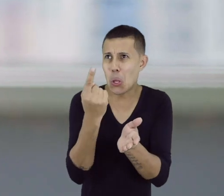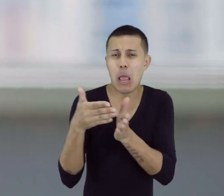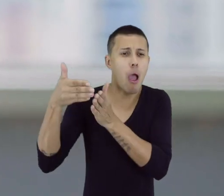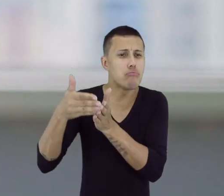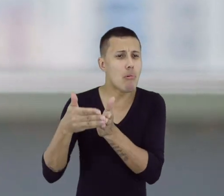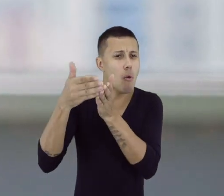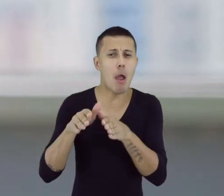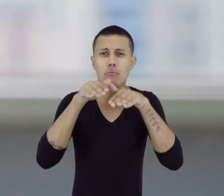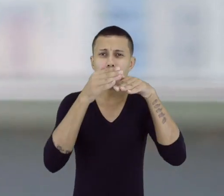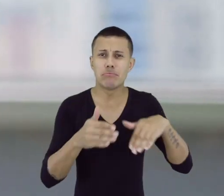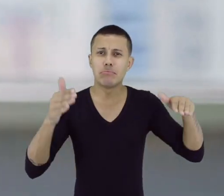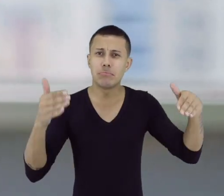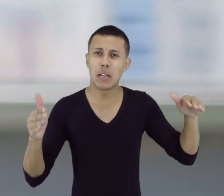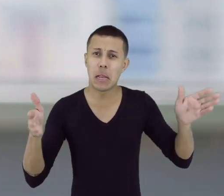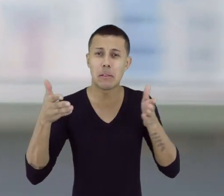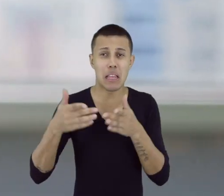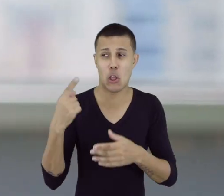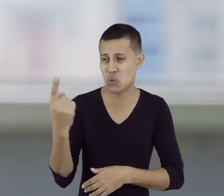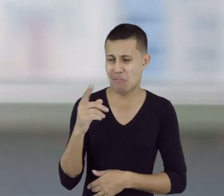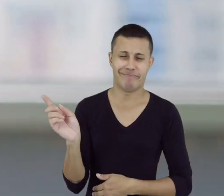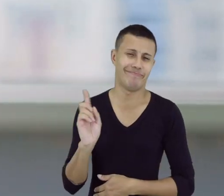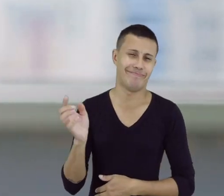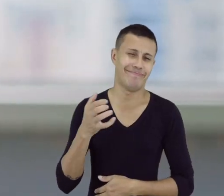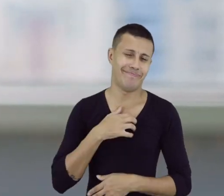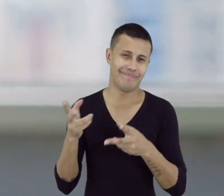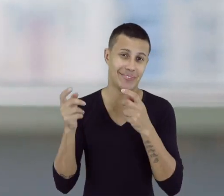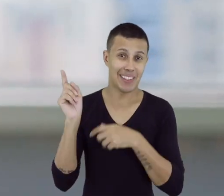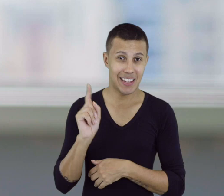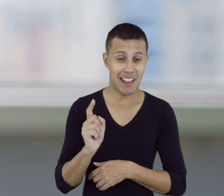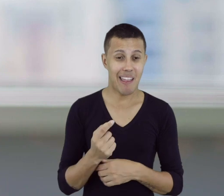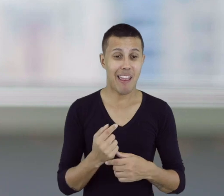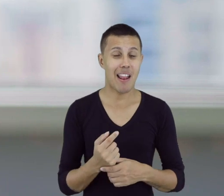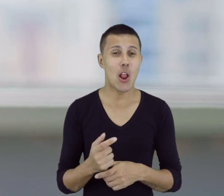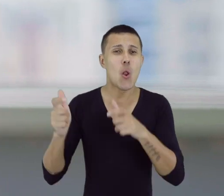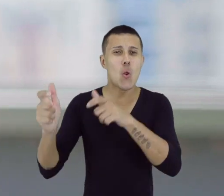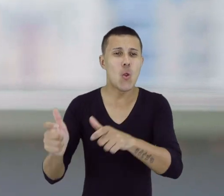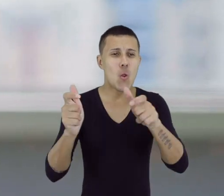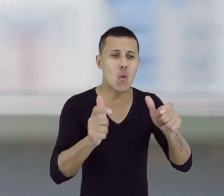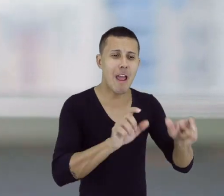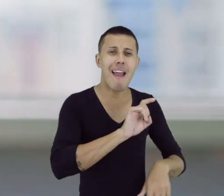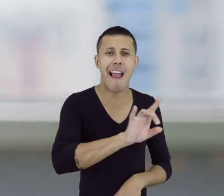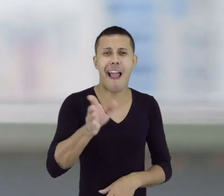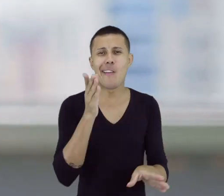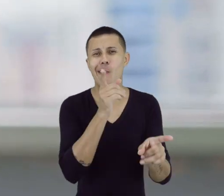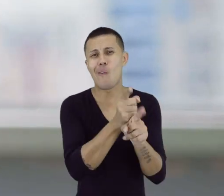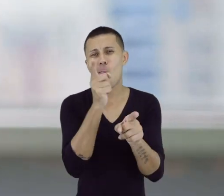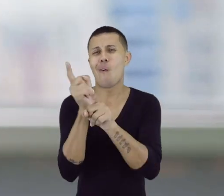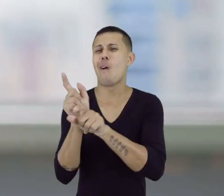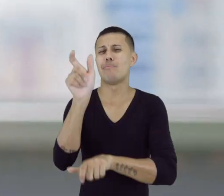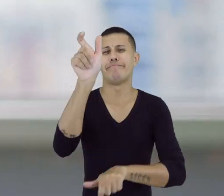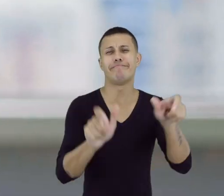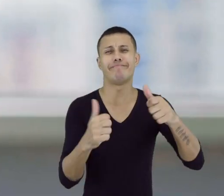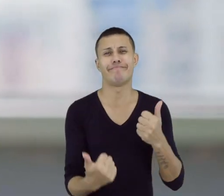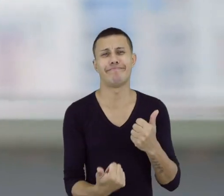nessa travessia, ou no barco, eu não estava sozinha. Porque em cada um desses lugares onde eu passei, eu encontraria